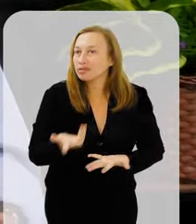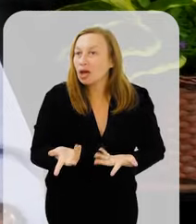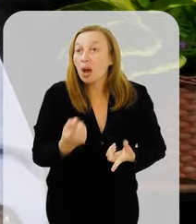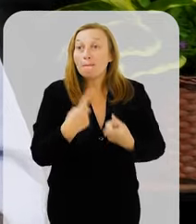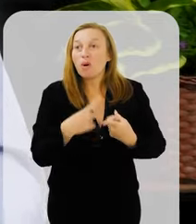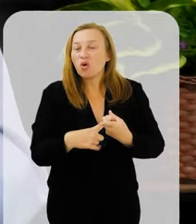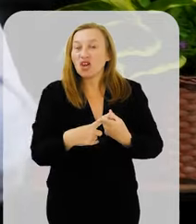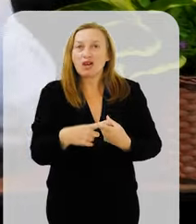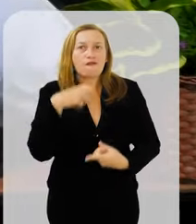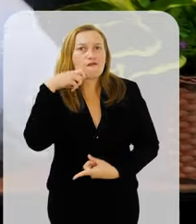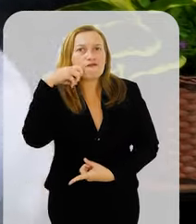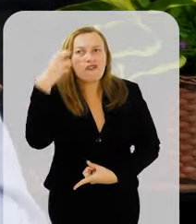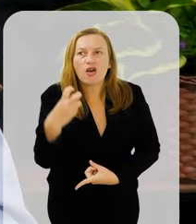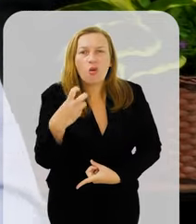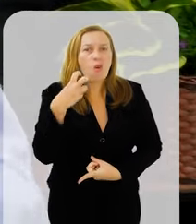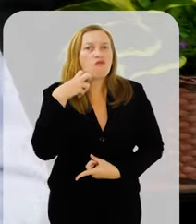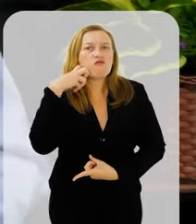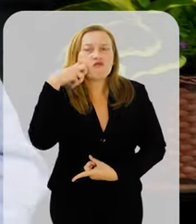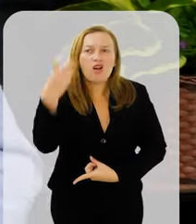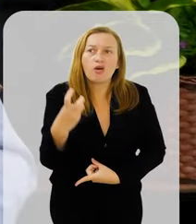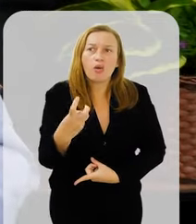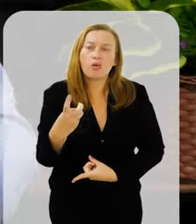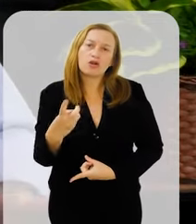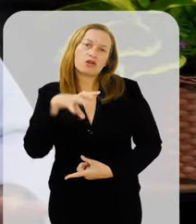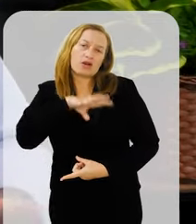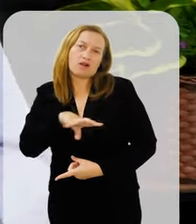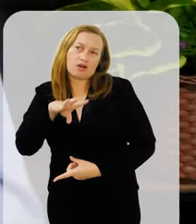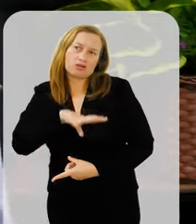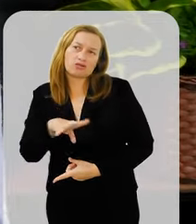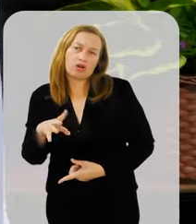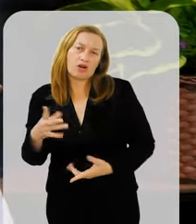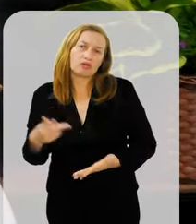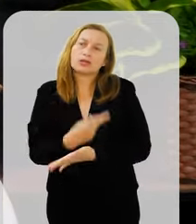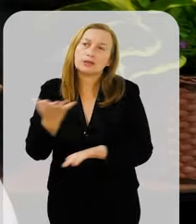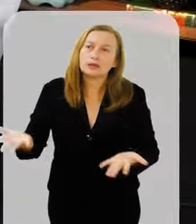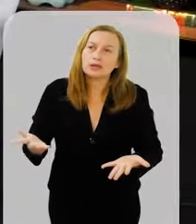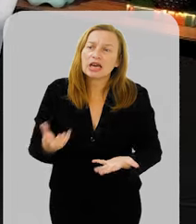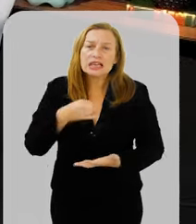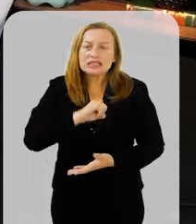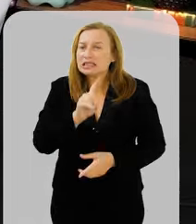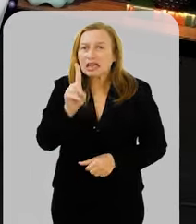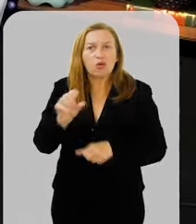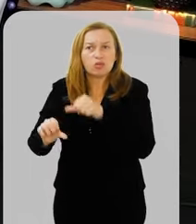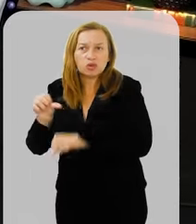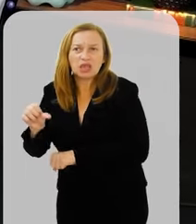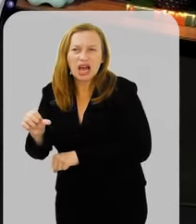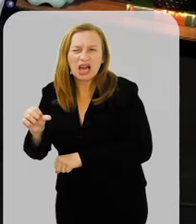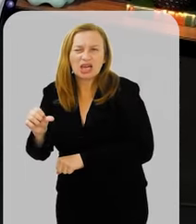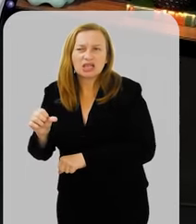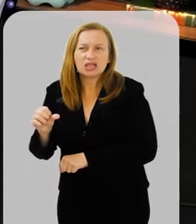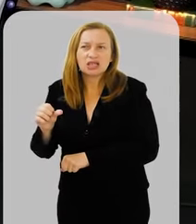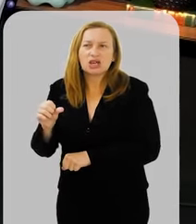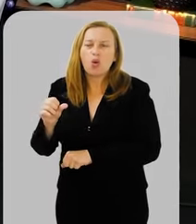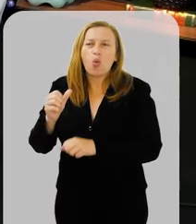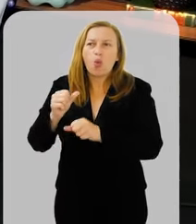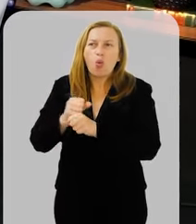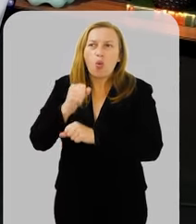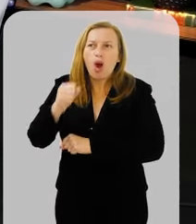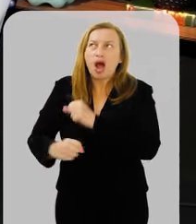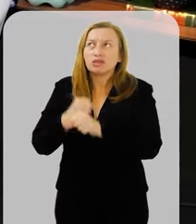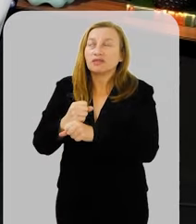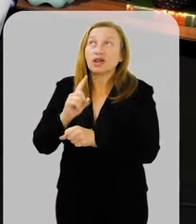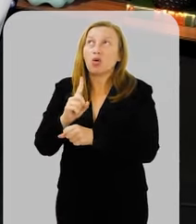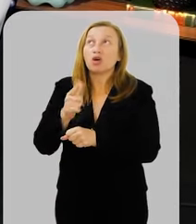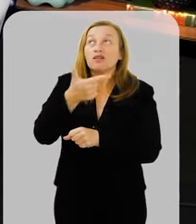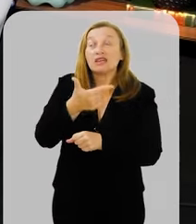não pode, porque tem sido ridícula, vexatória o que o Vasco tem acontecido. Se o Vasco não mudar, será que ele joga a Série A dois ano que vem?